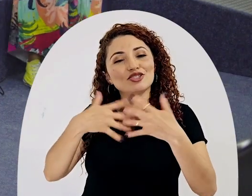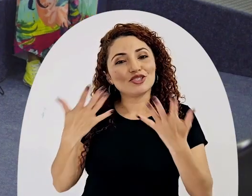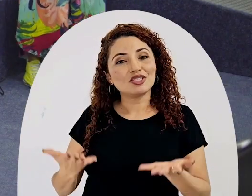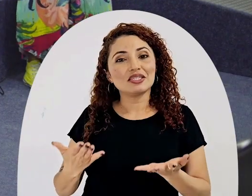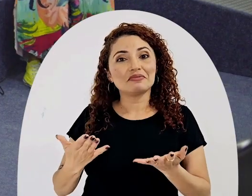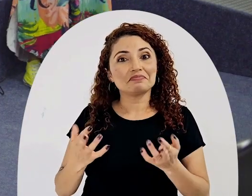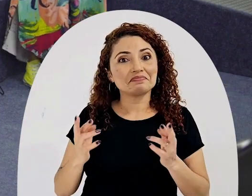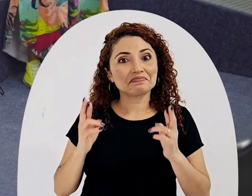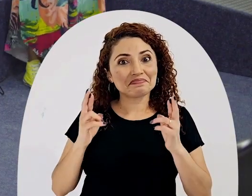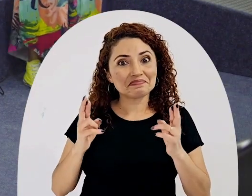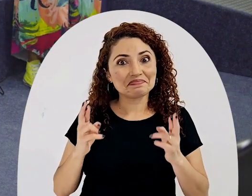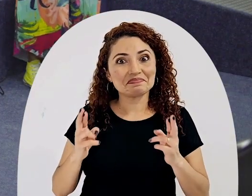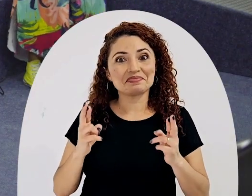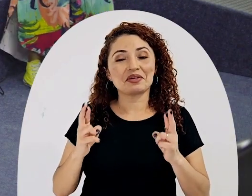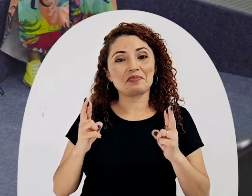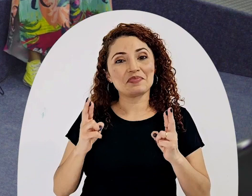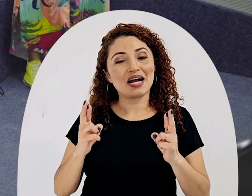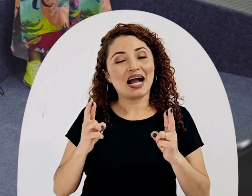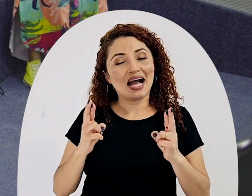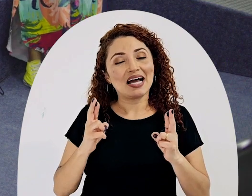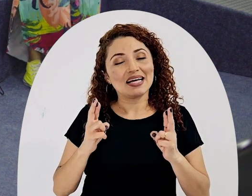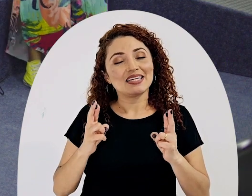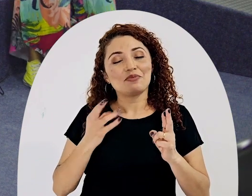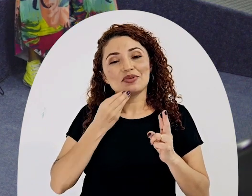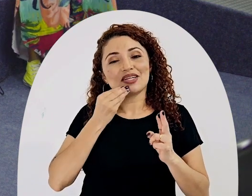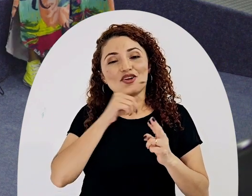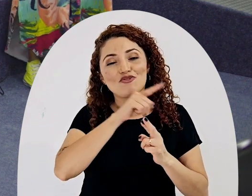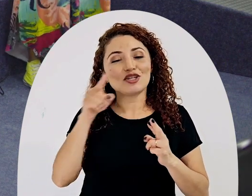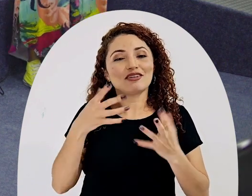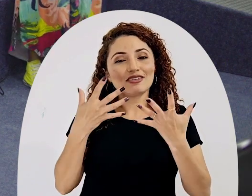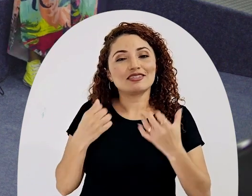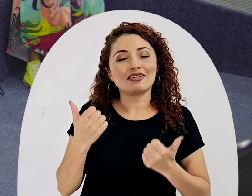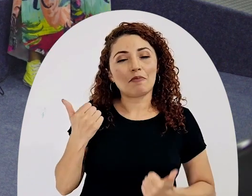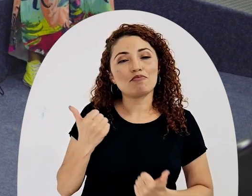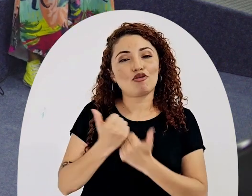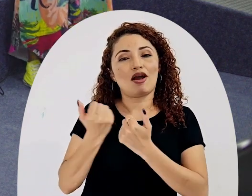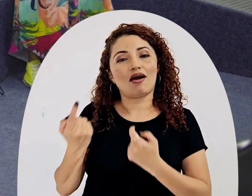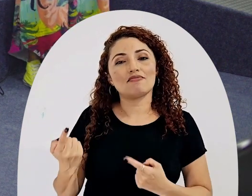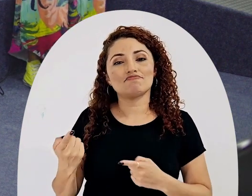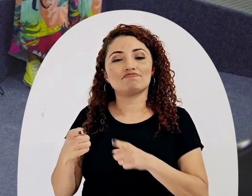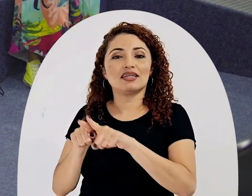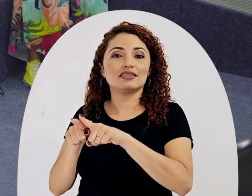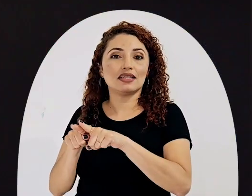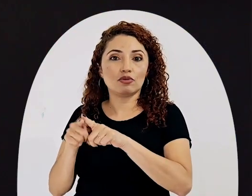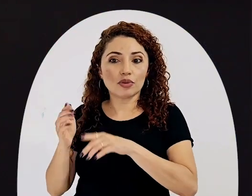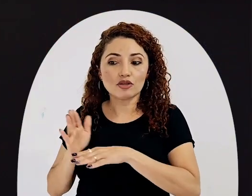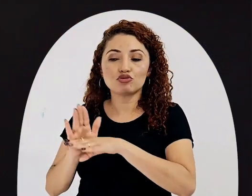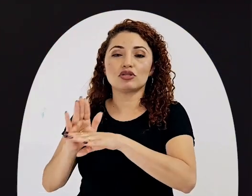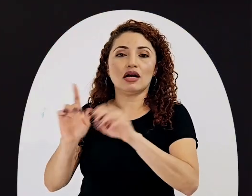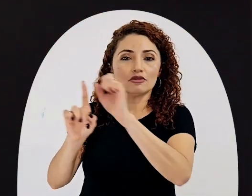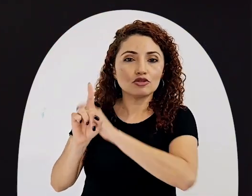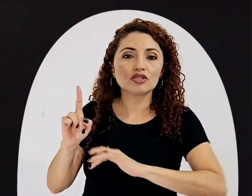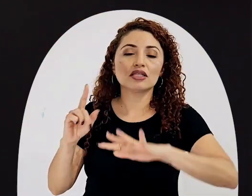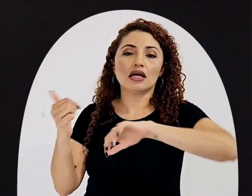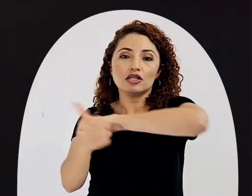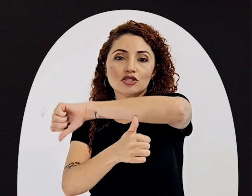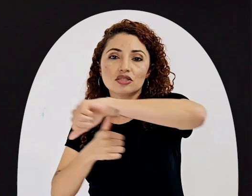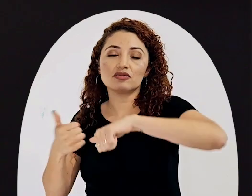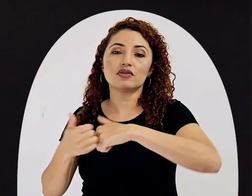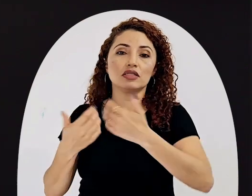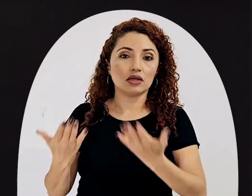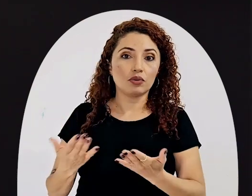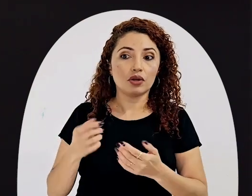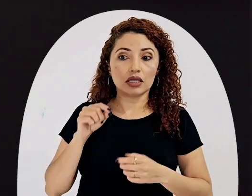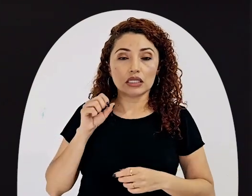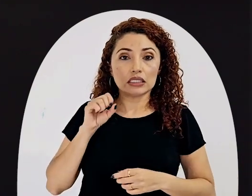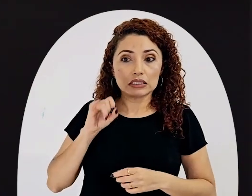coração, pessoas aliadas nesse processo de transformação, que é isso, né? Quando a sociedade melhora para quem tem menos vantagens, ela melhora para